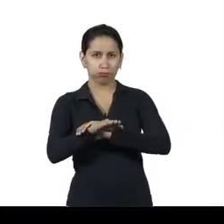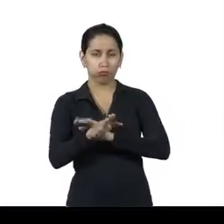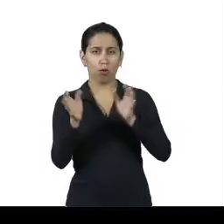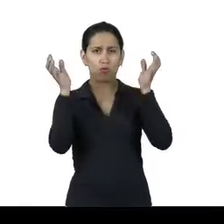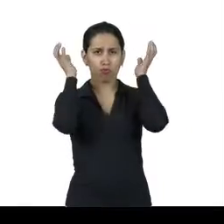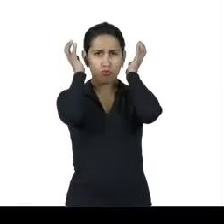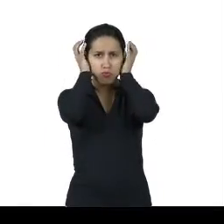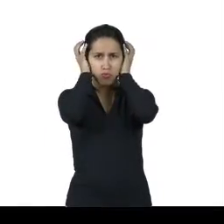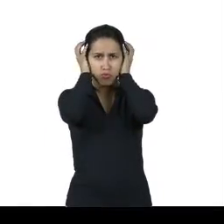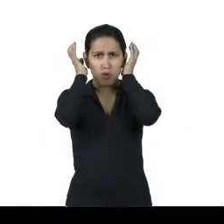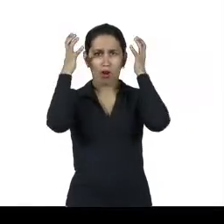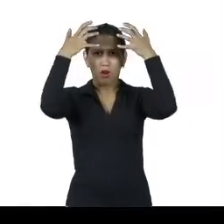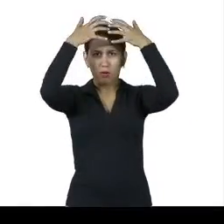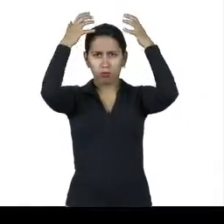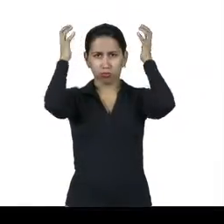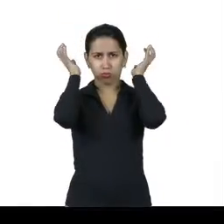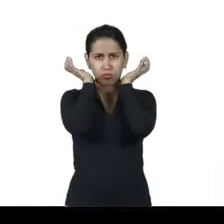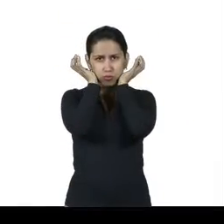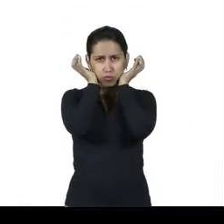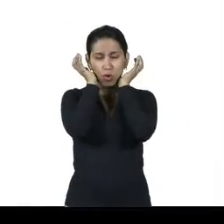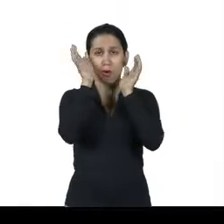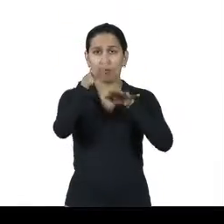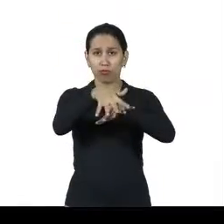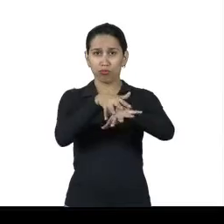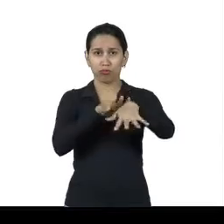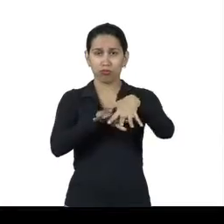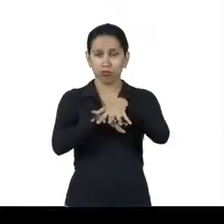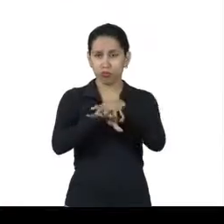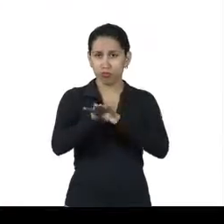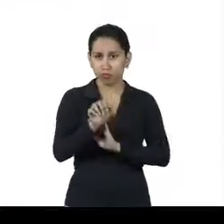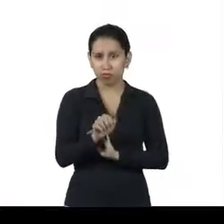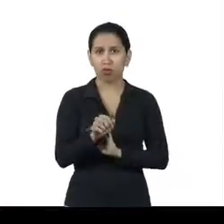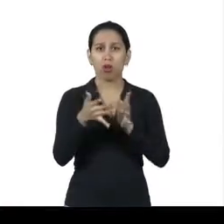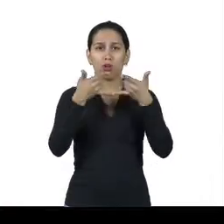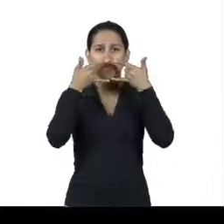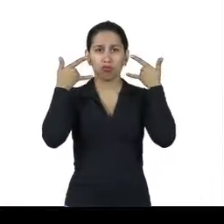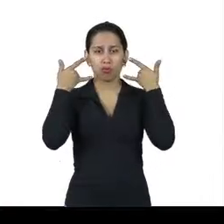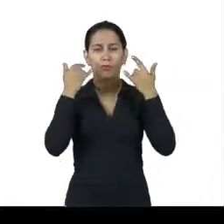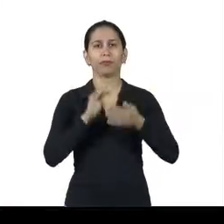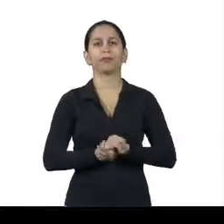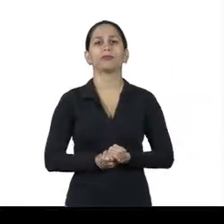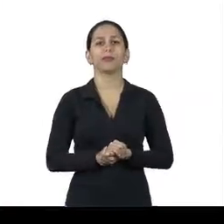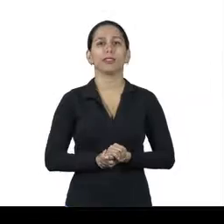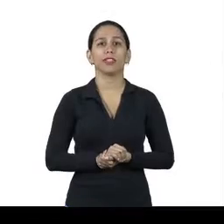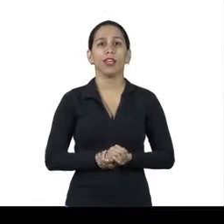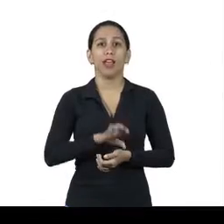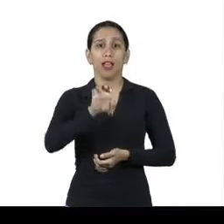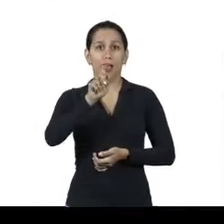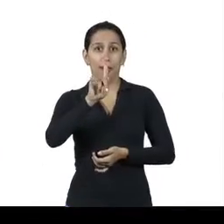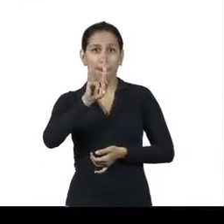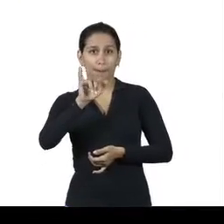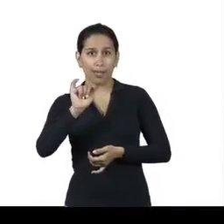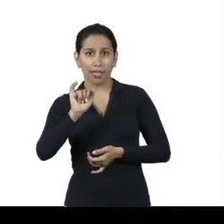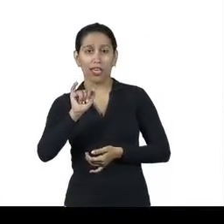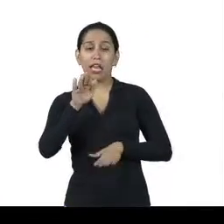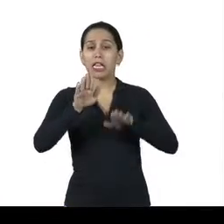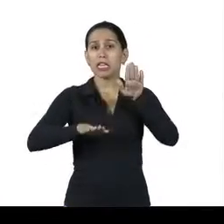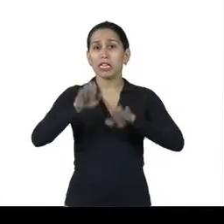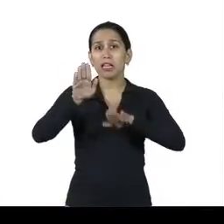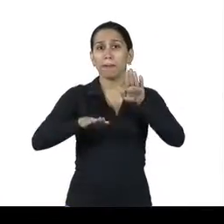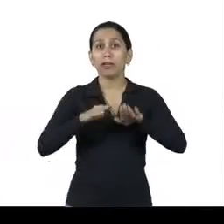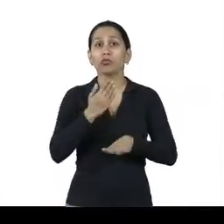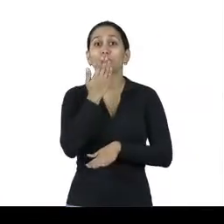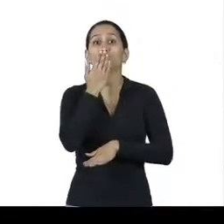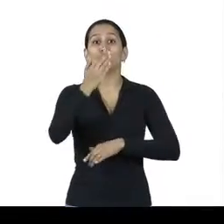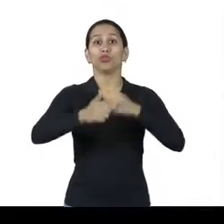auriculares, capacetes, luvas e máscaras. Os EPIs são definidos de acordo com a atividade realizada pelo